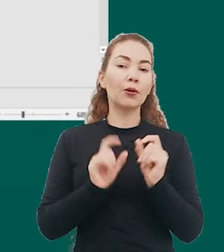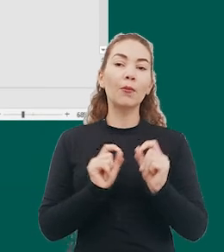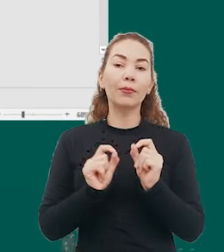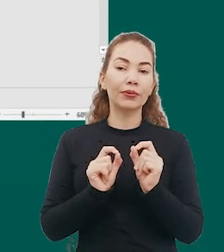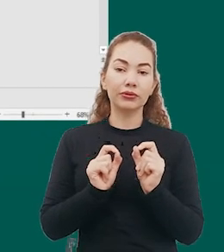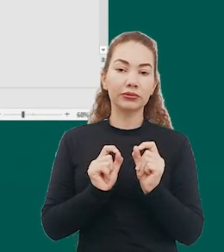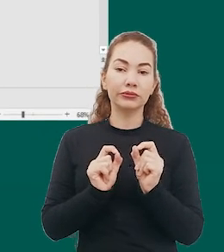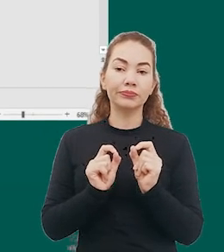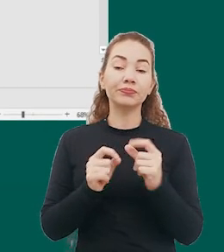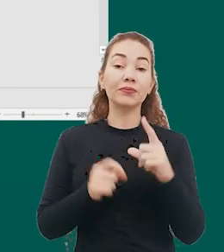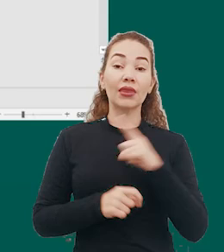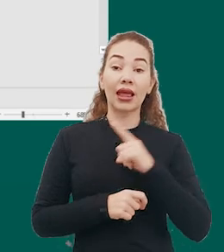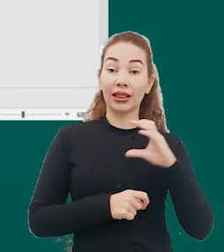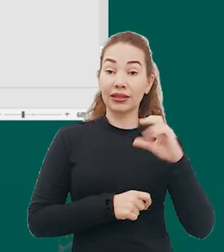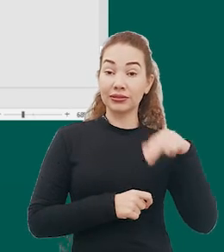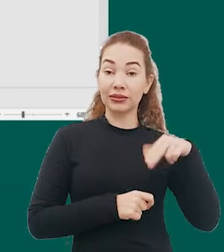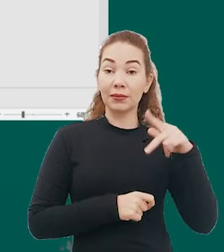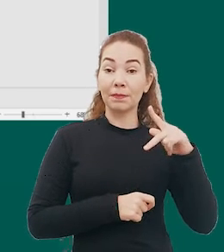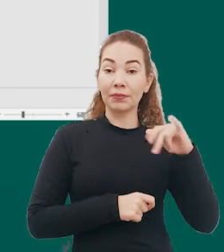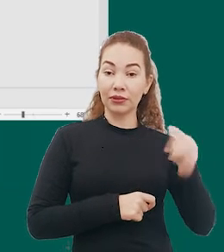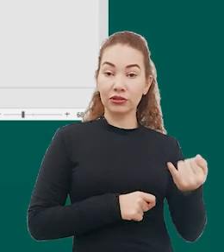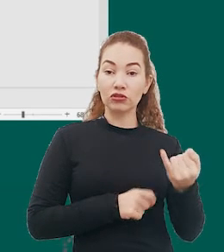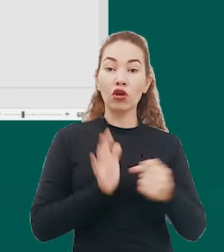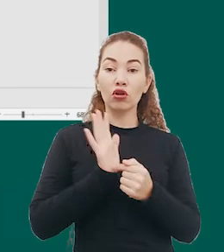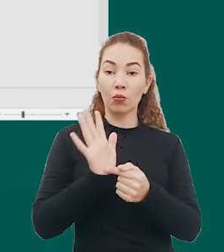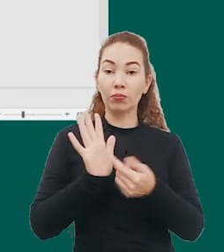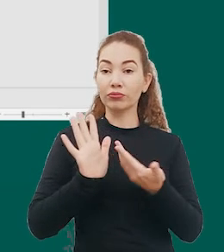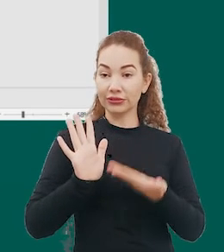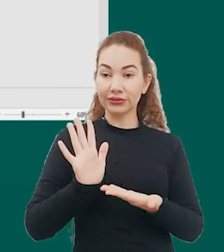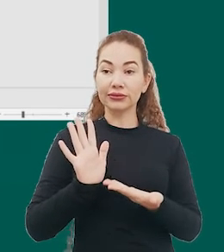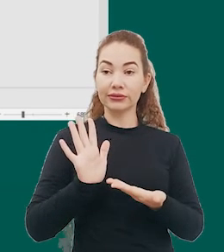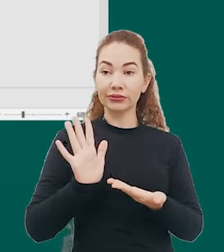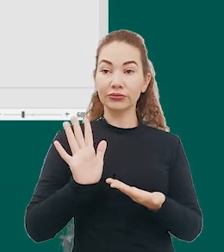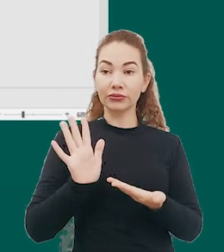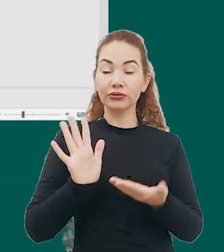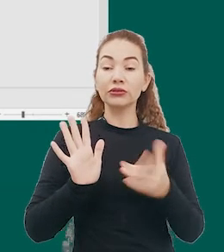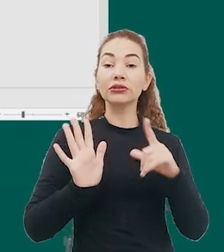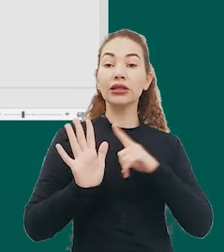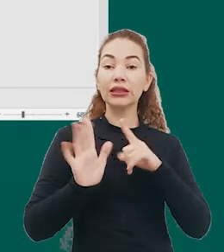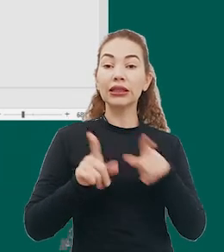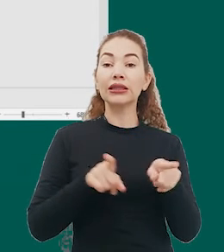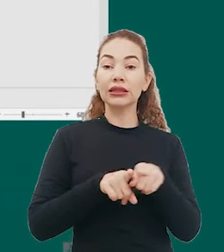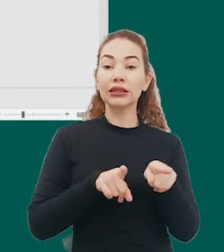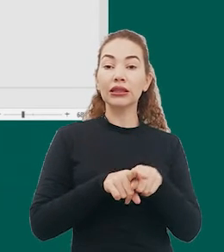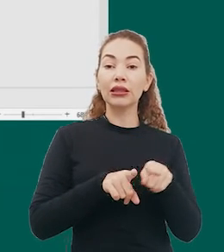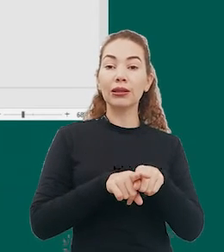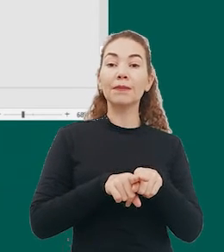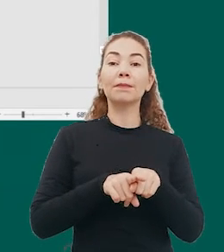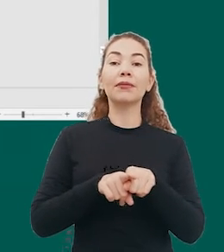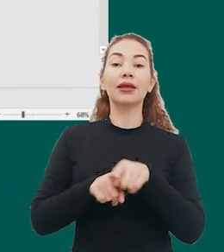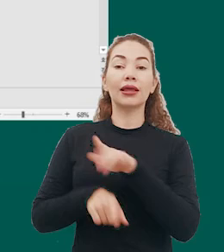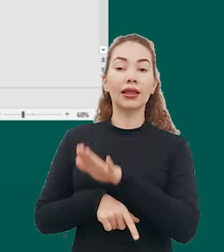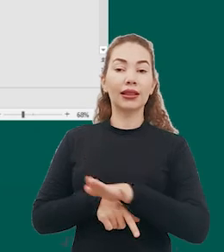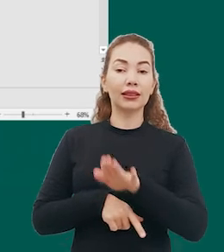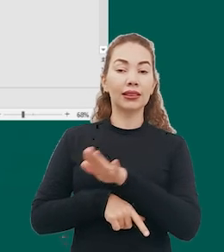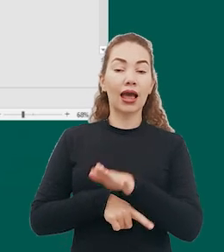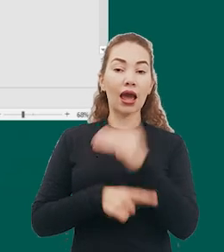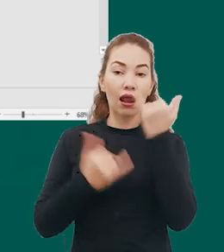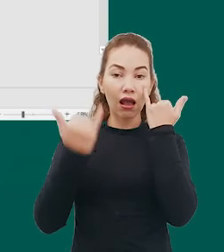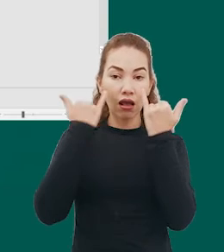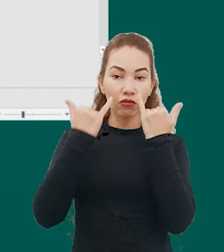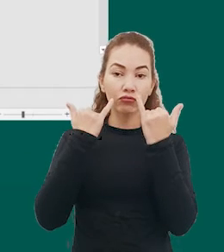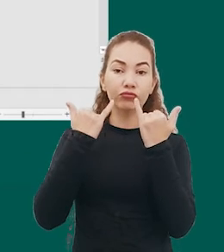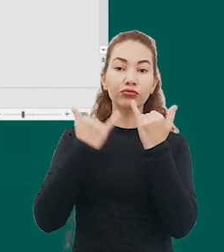Nós temos então o CNPJ, que é este que eu estou mostrando para vocês, e vamos colocar na parte da